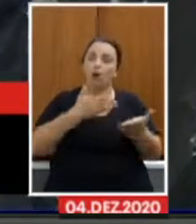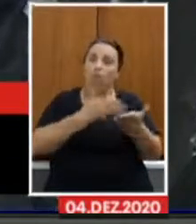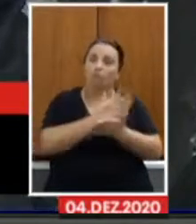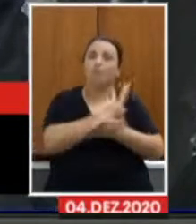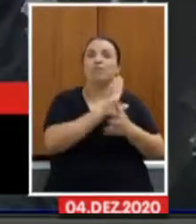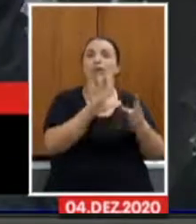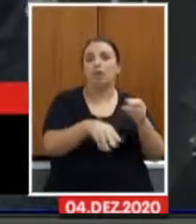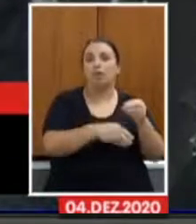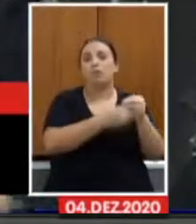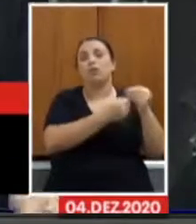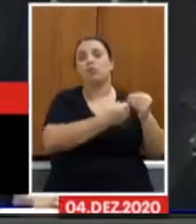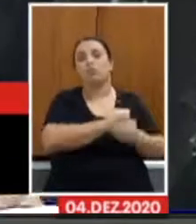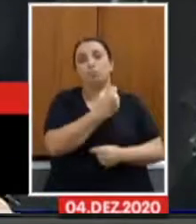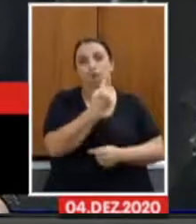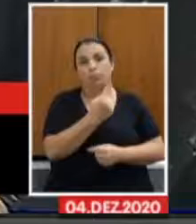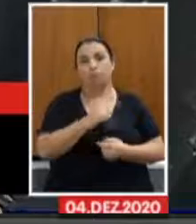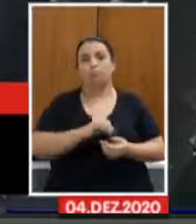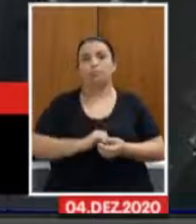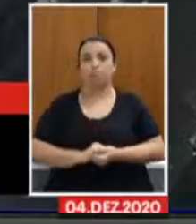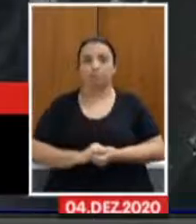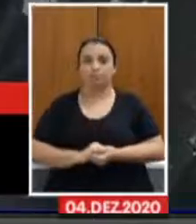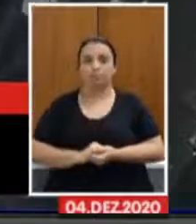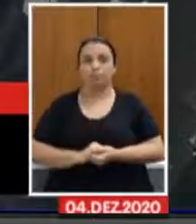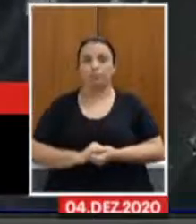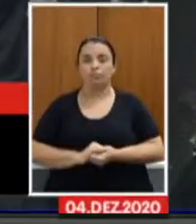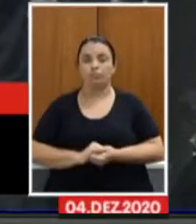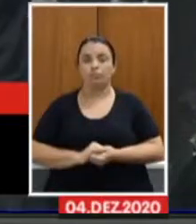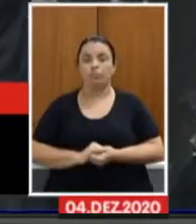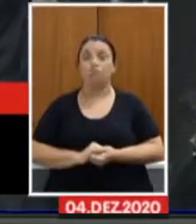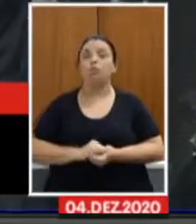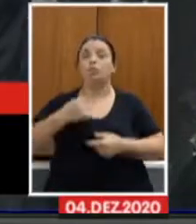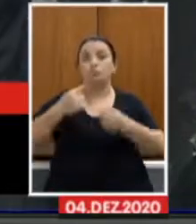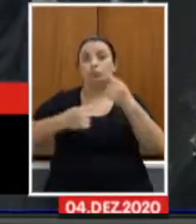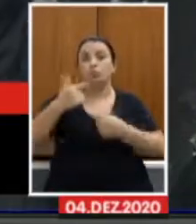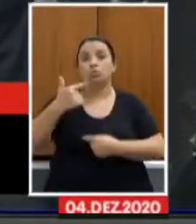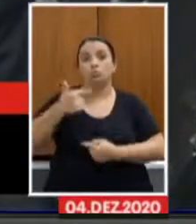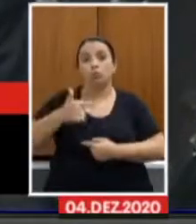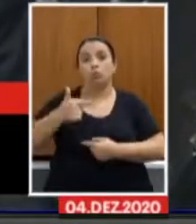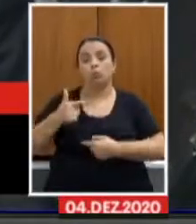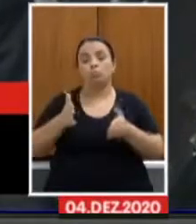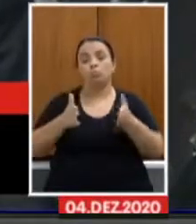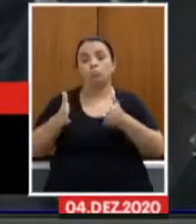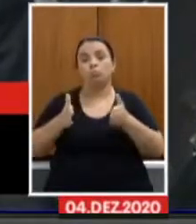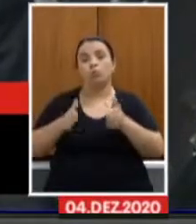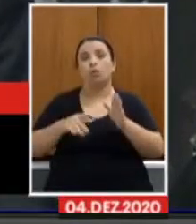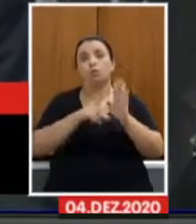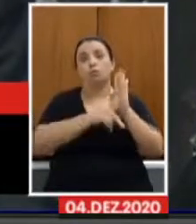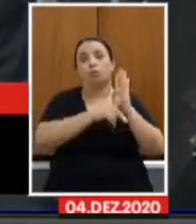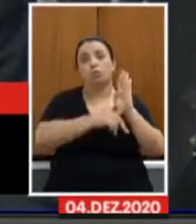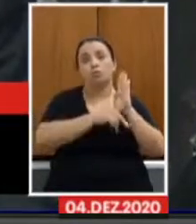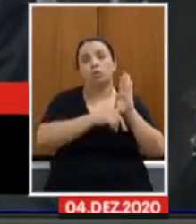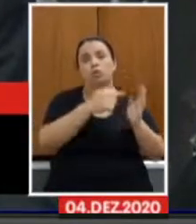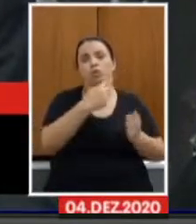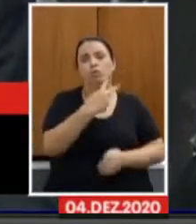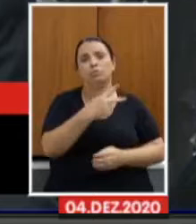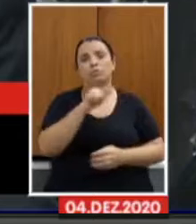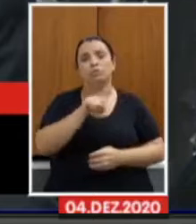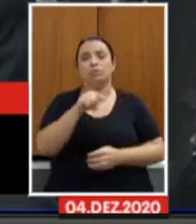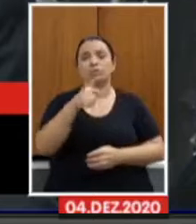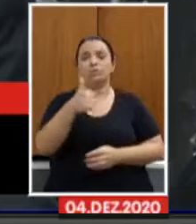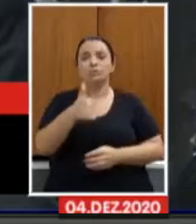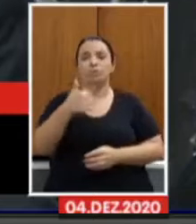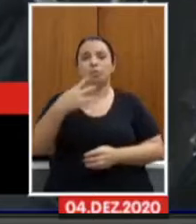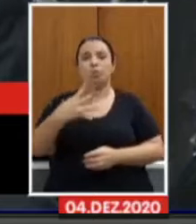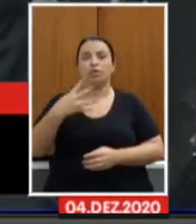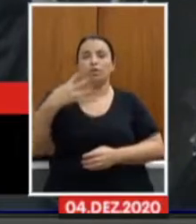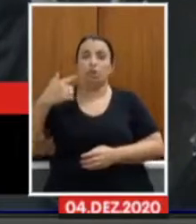emenda número 1. Discussão em segundo turno do projeto de lei de número 2142 de 2020 do Tribunal